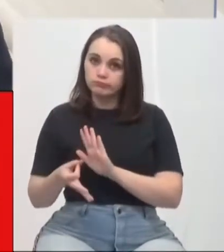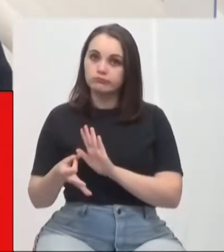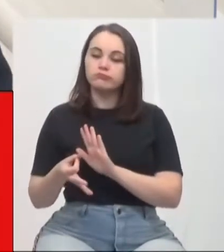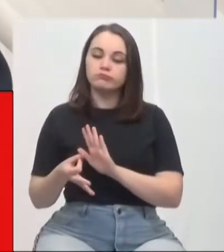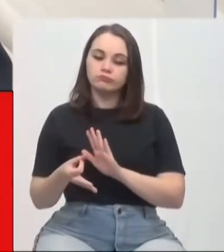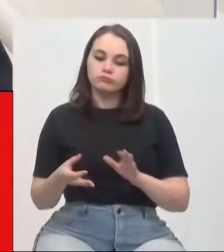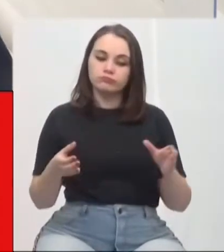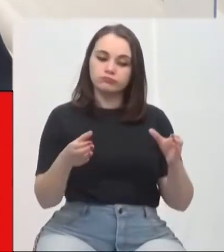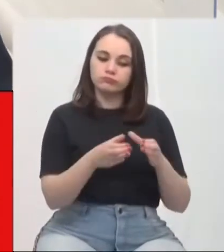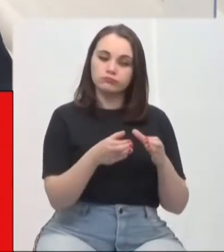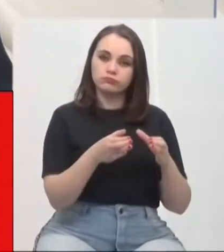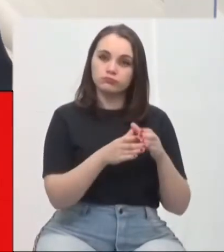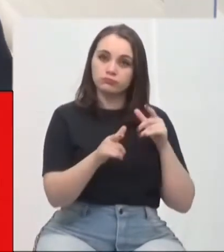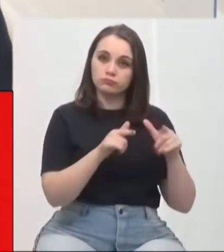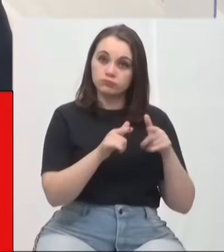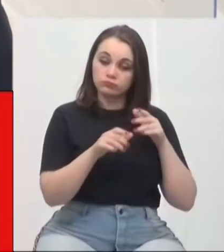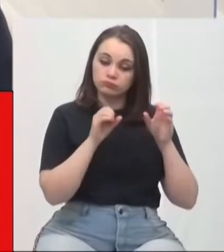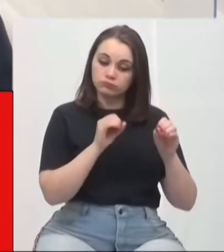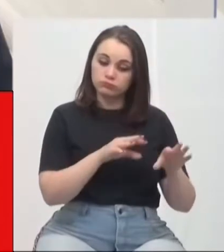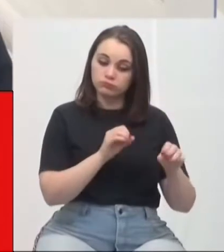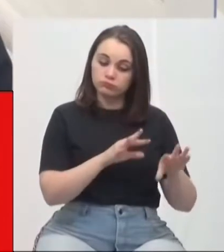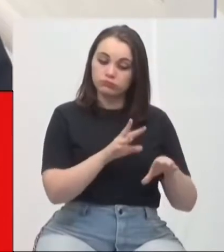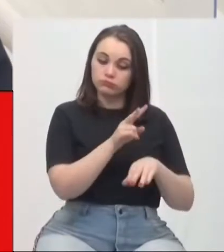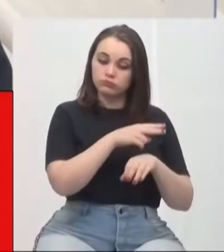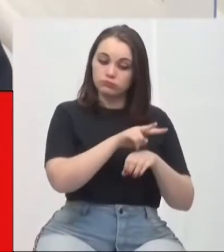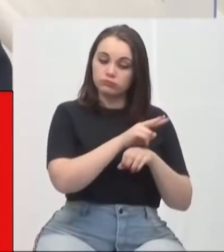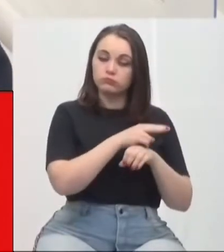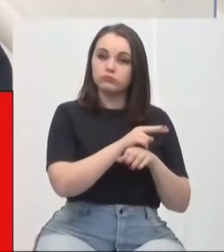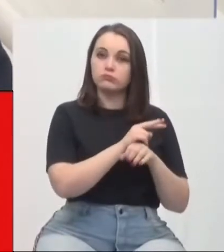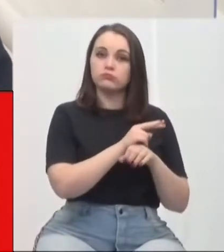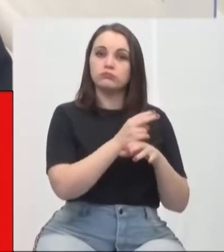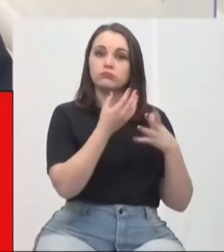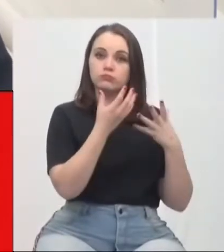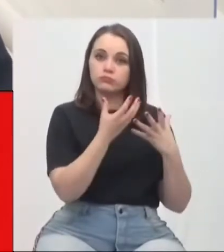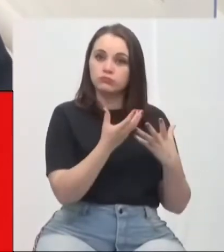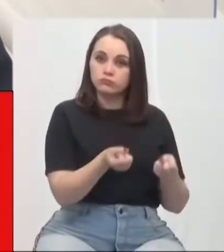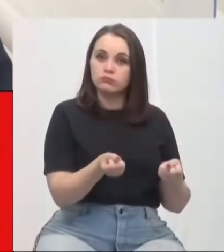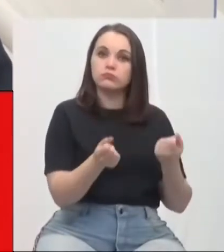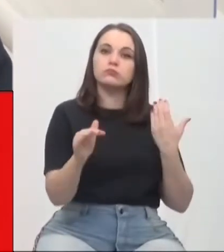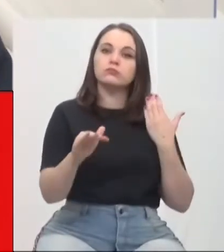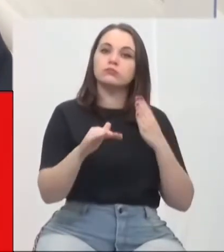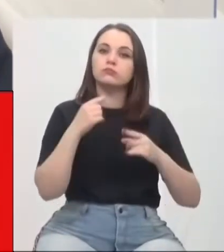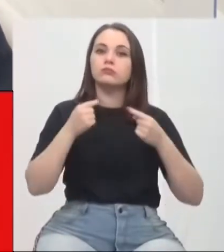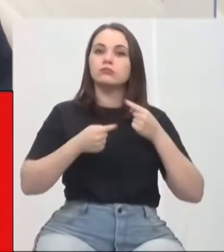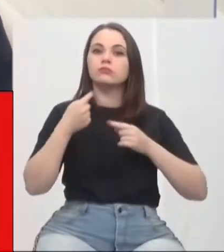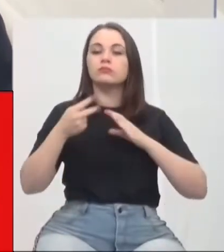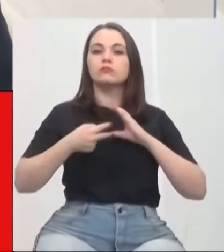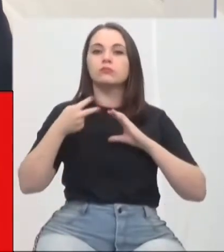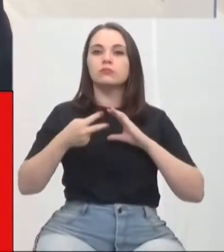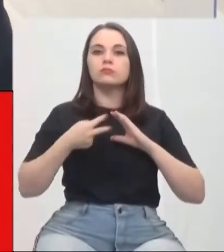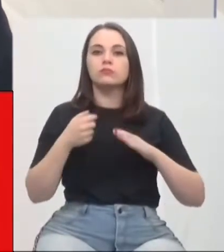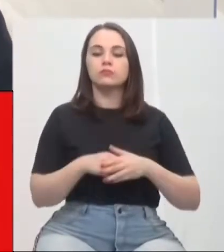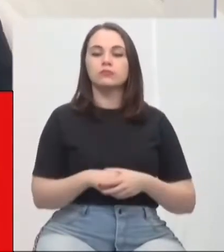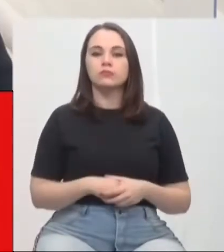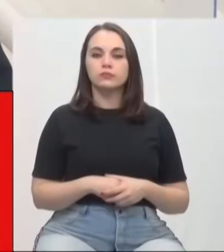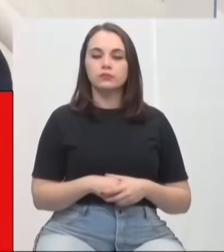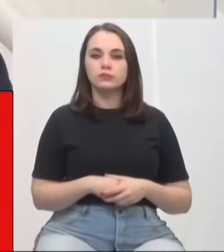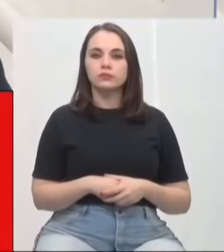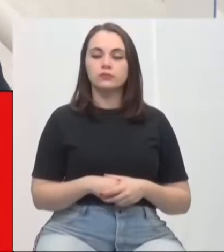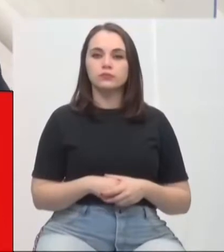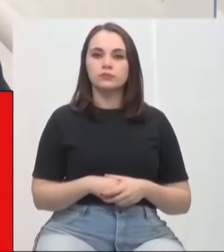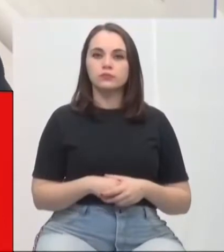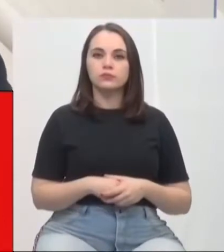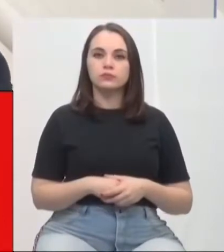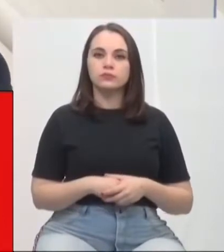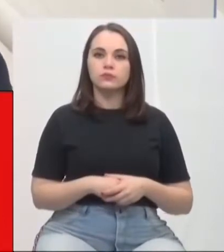constitucionalidade. As Comissões de Obras de Educação e Fiscalização opinaram pela aprovação, encaminhando a matéria para ser deliberada